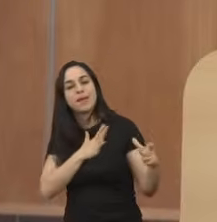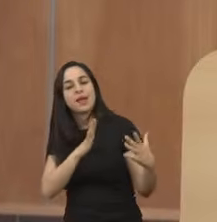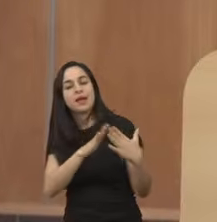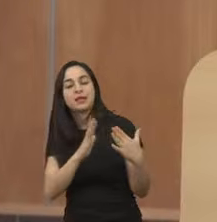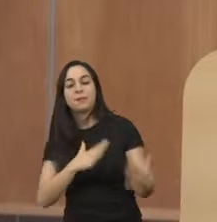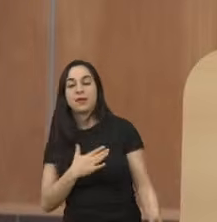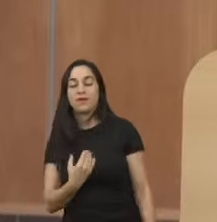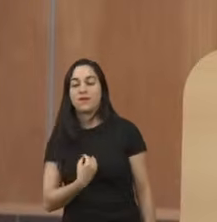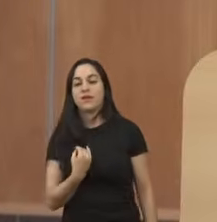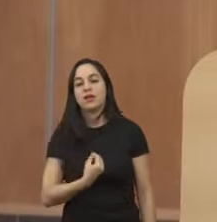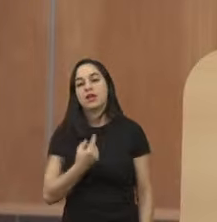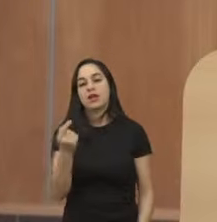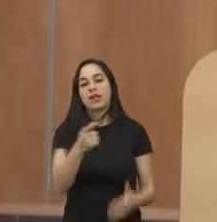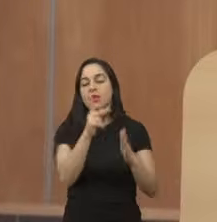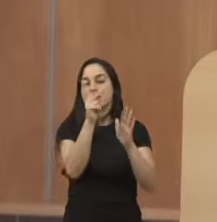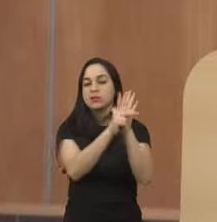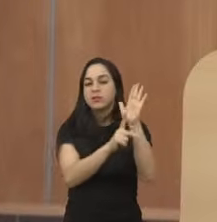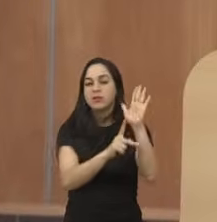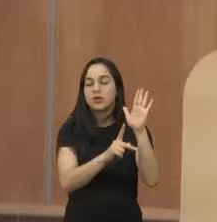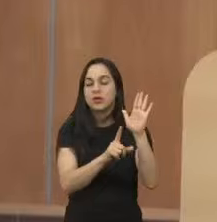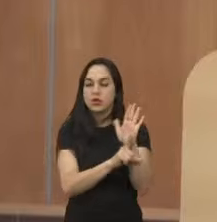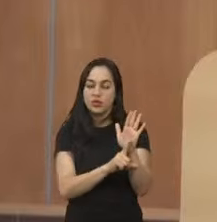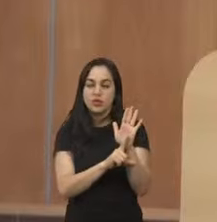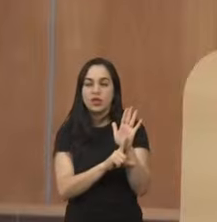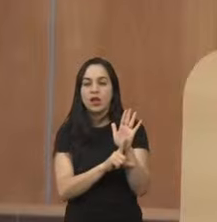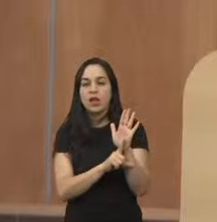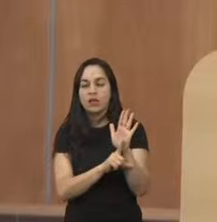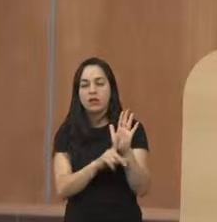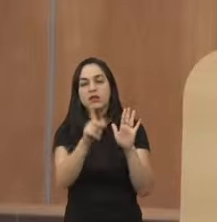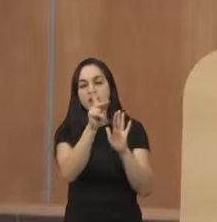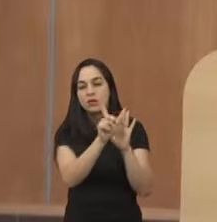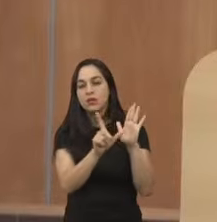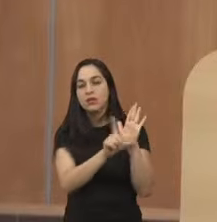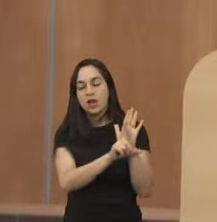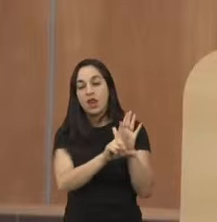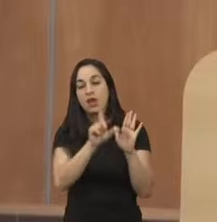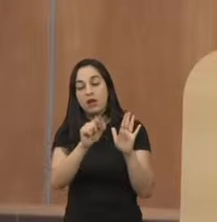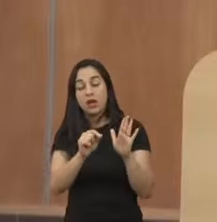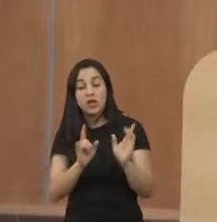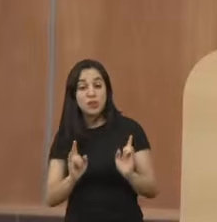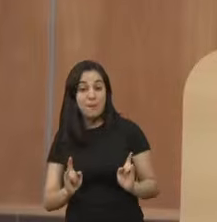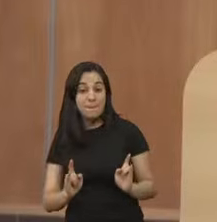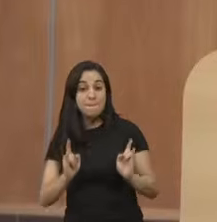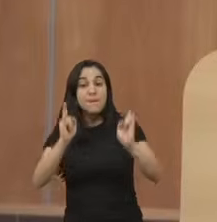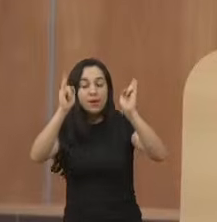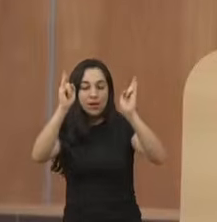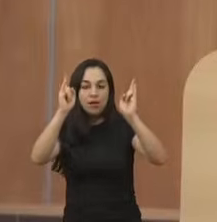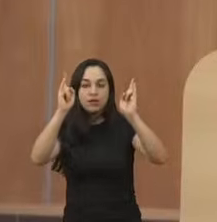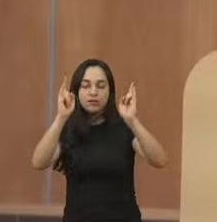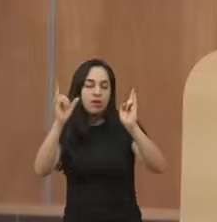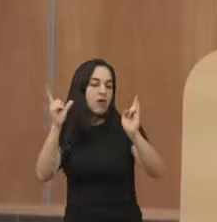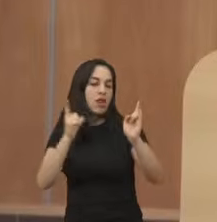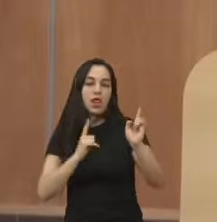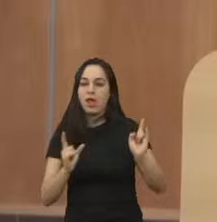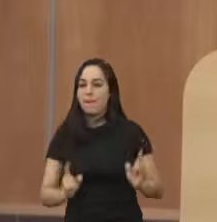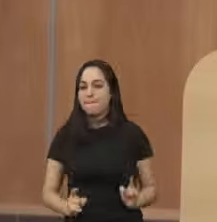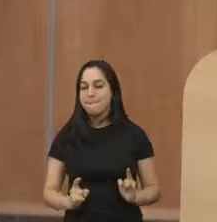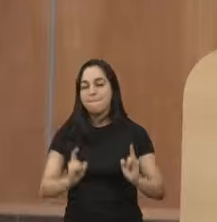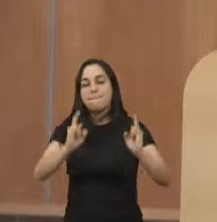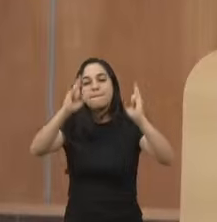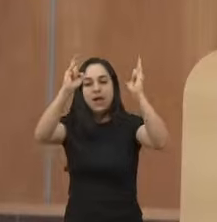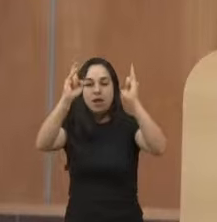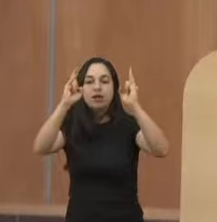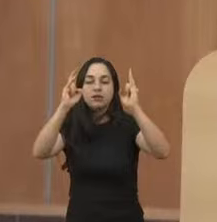nesse caso aqui, nesse projeto, vai se tratar justamente de prédios. Então, serão apartamentos